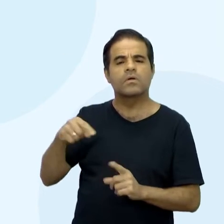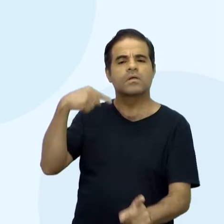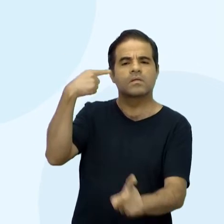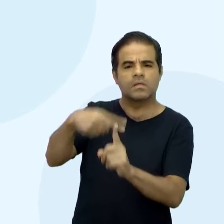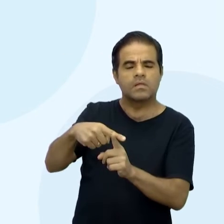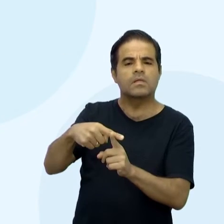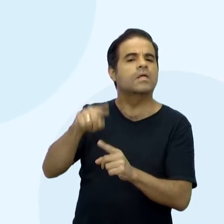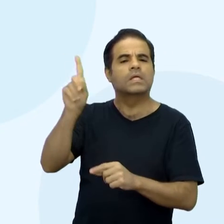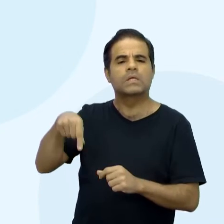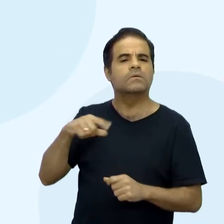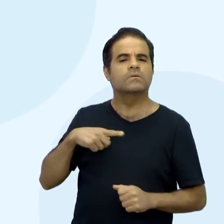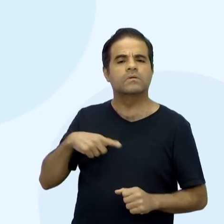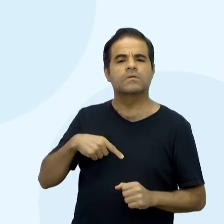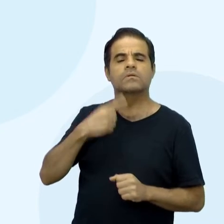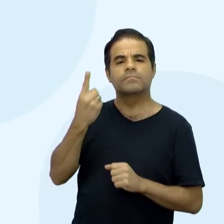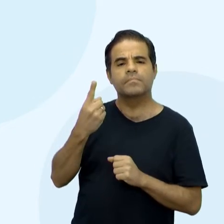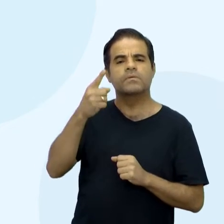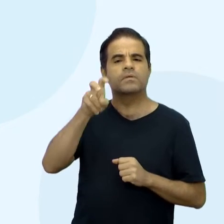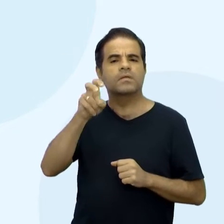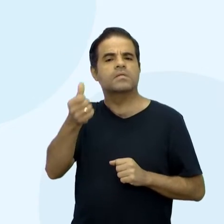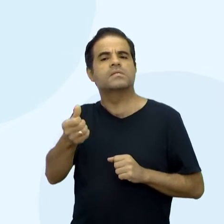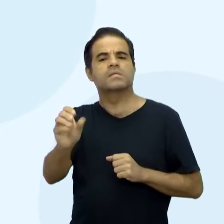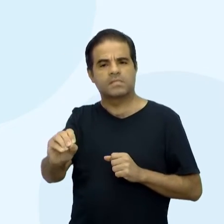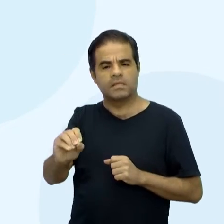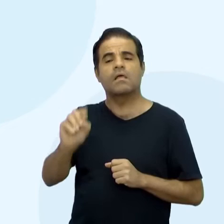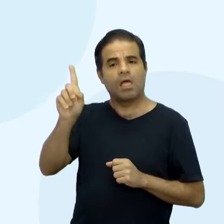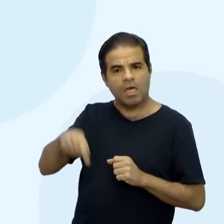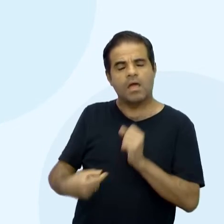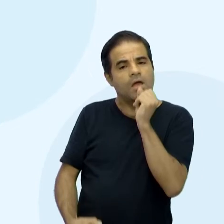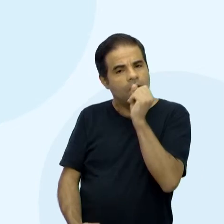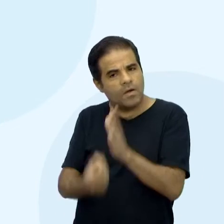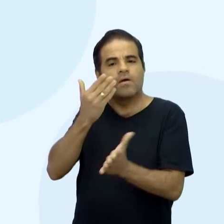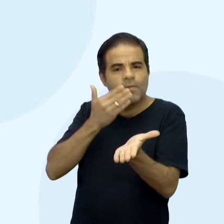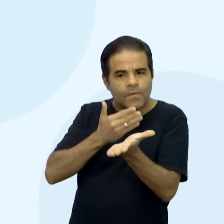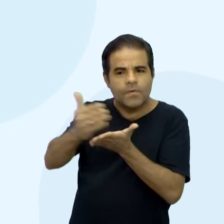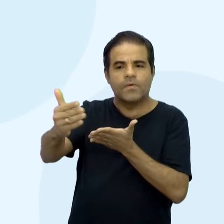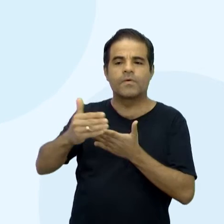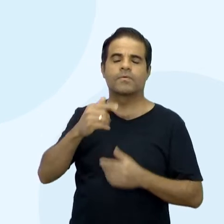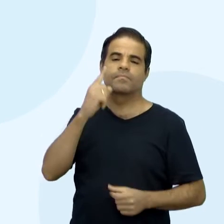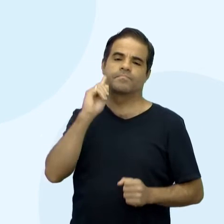igrejinha jesuíta lá em 1560, mas ela foi inaugurada em